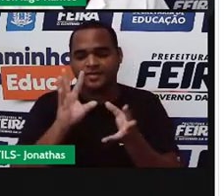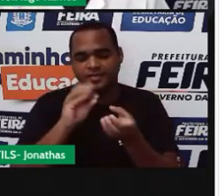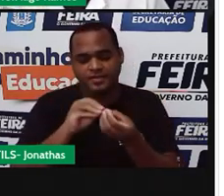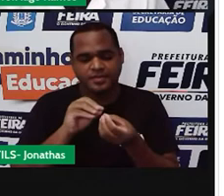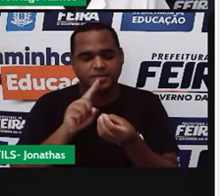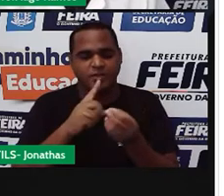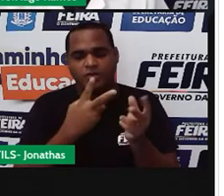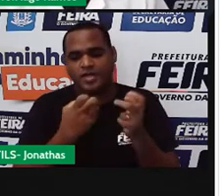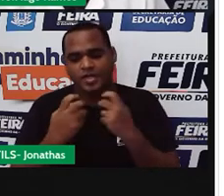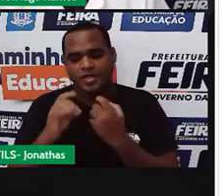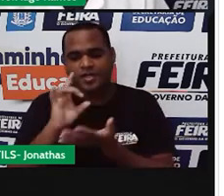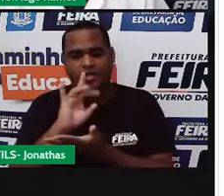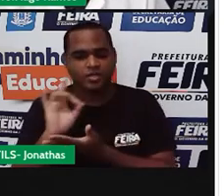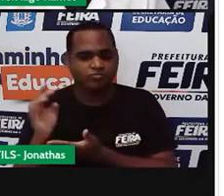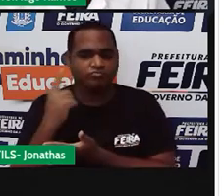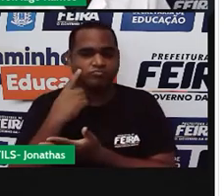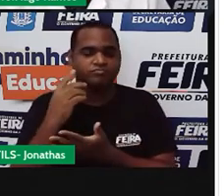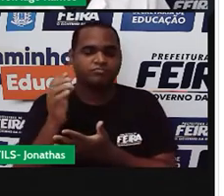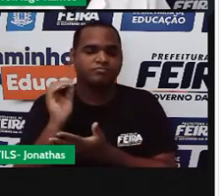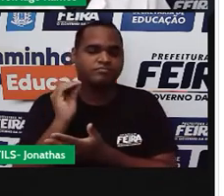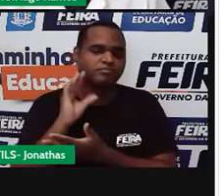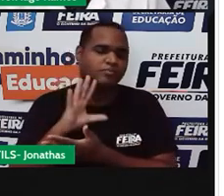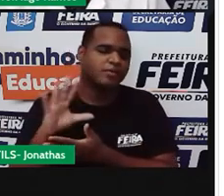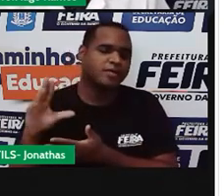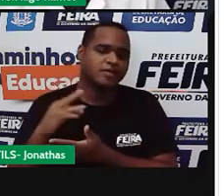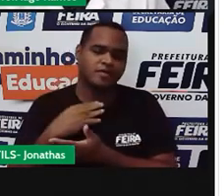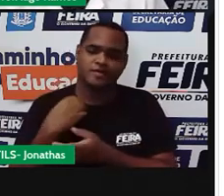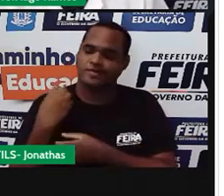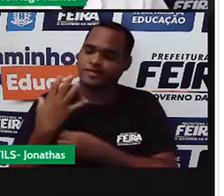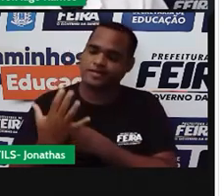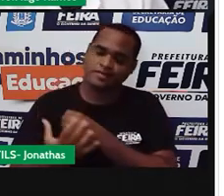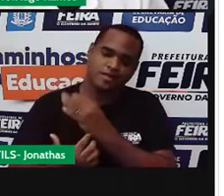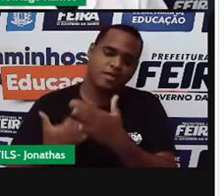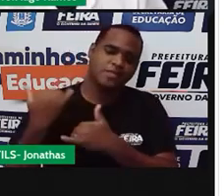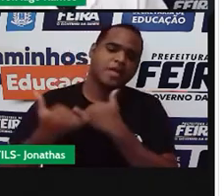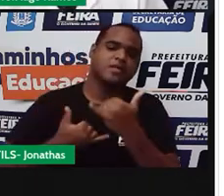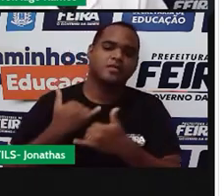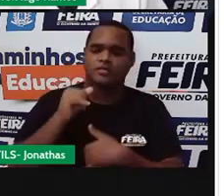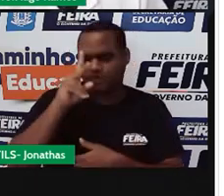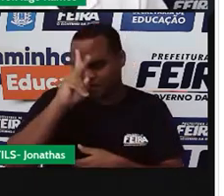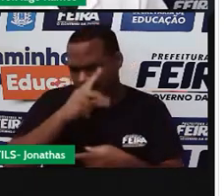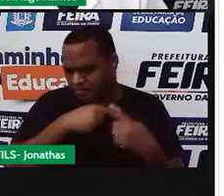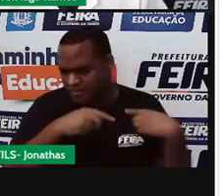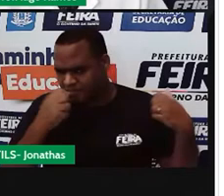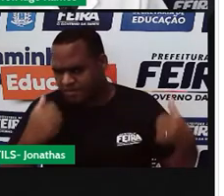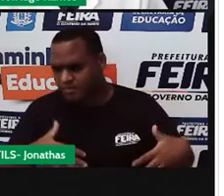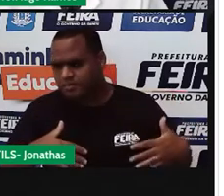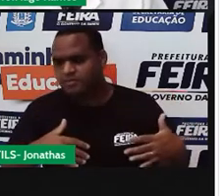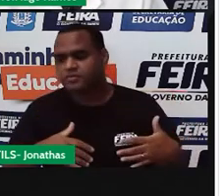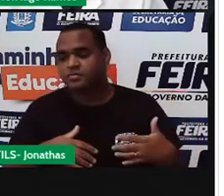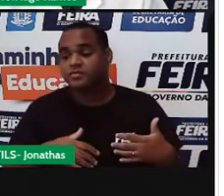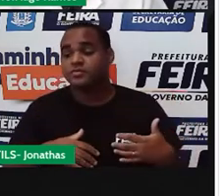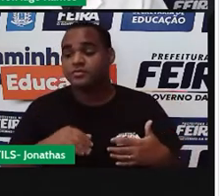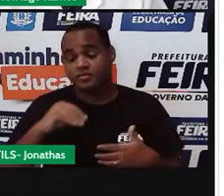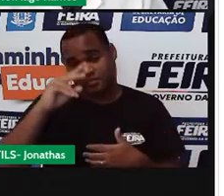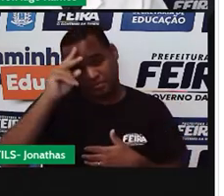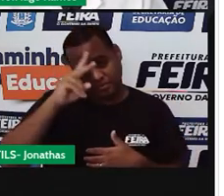instituição recebeu de brinquedos você lembra disso lembra também